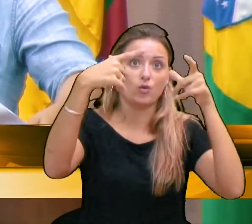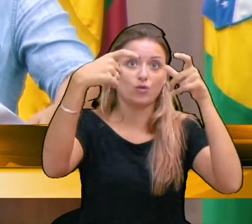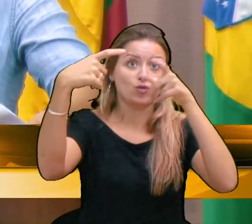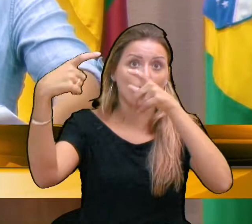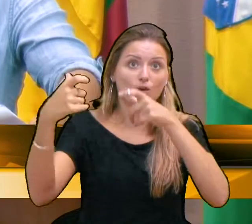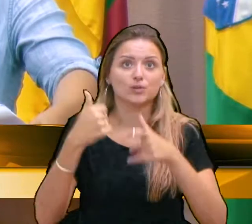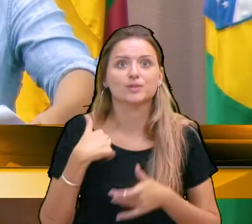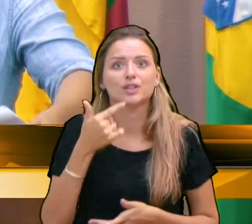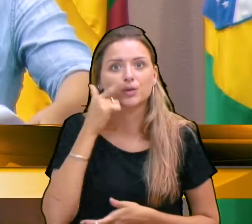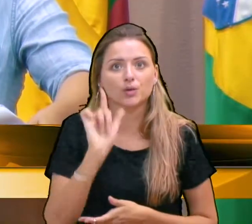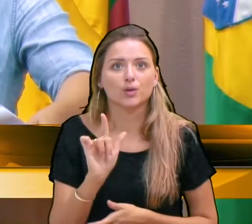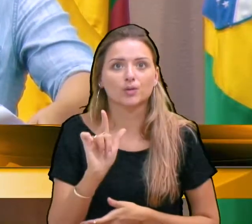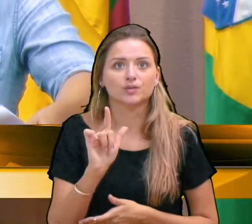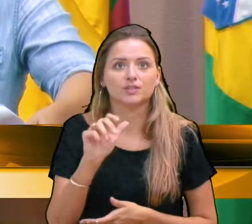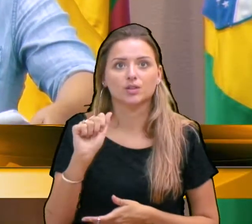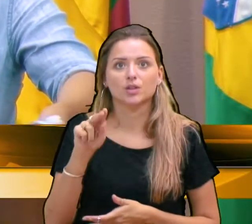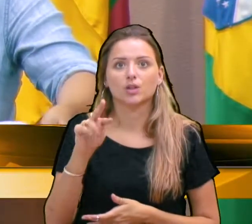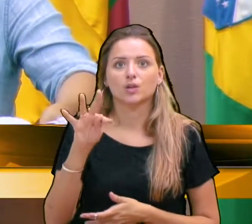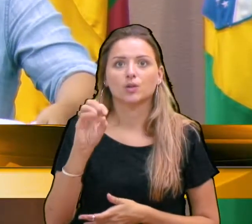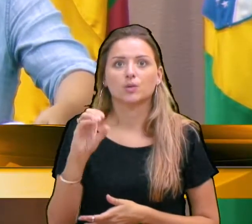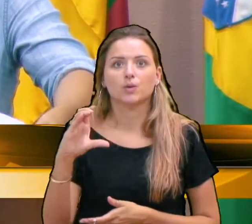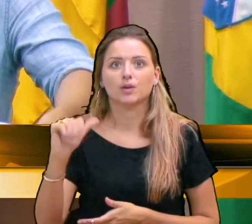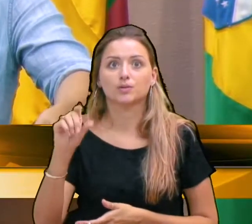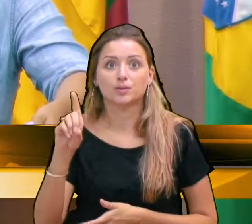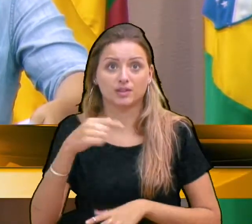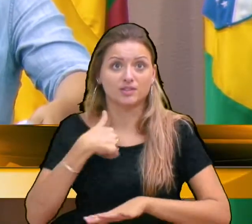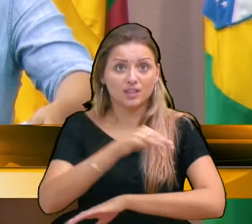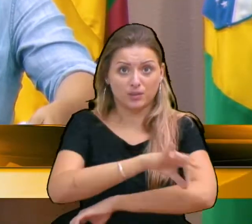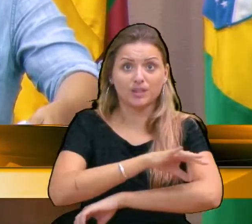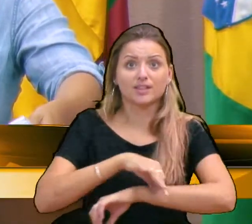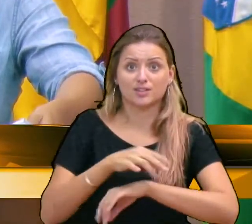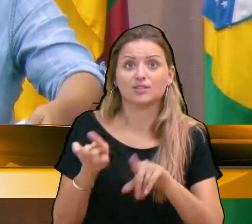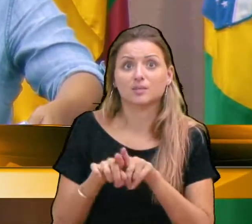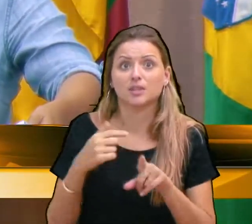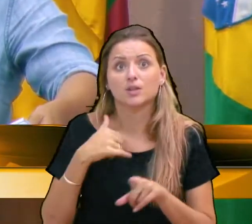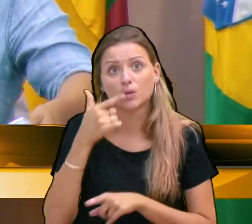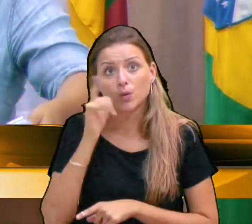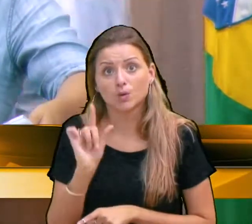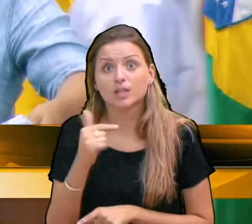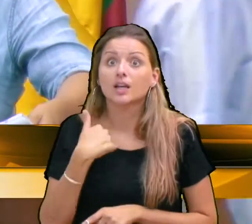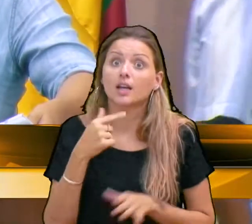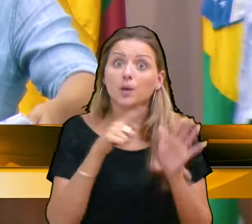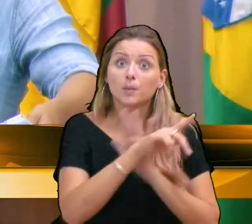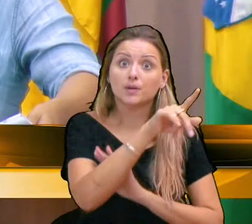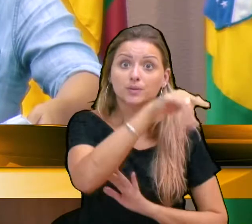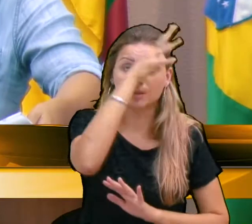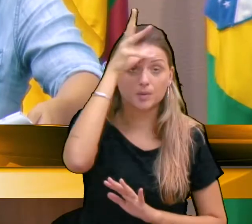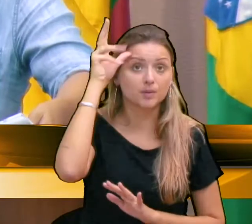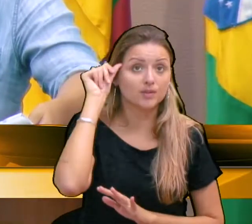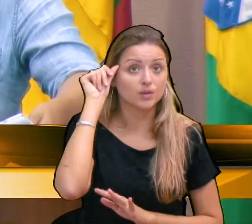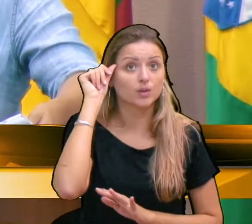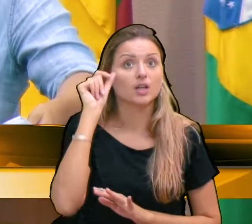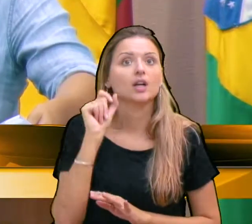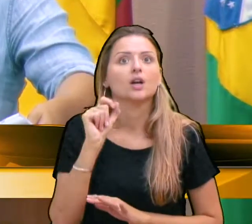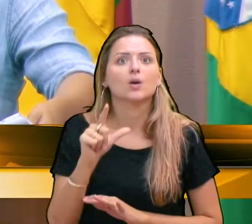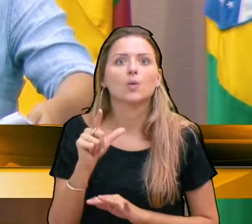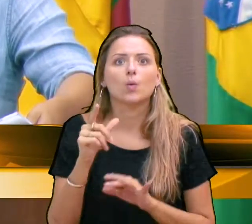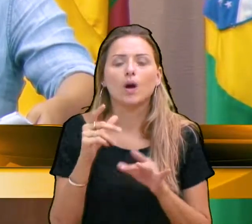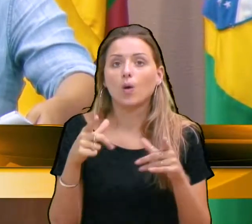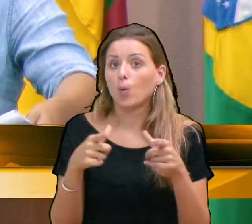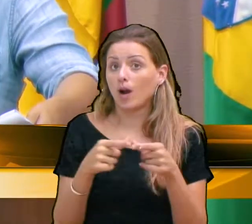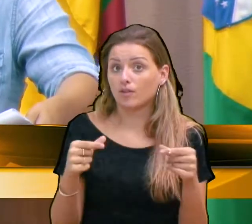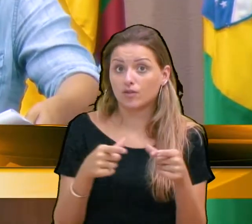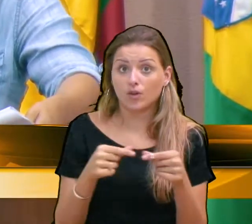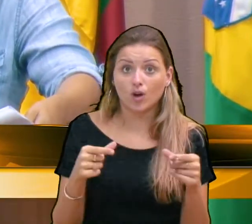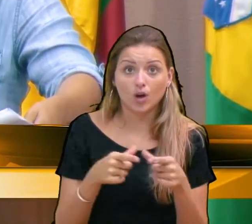eu consigo com um AutoCAD aqui, eu sou arquiteto, consigo também medir. Eu perguntei para a prefeitura quais eram, né, a base de cálculo.